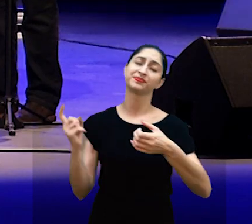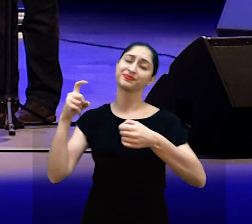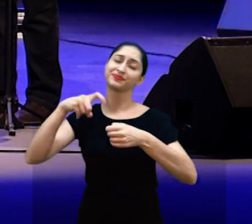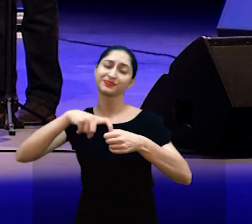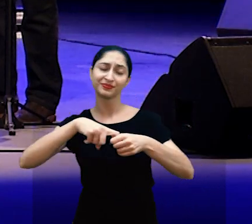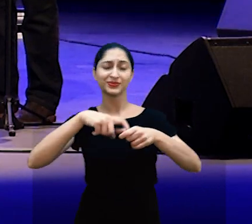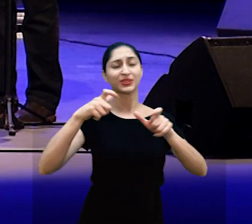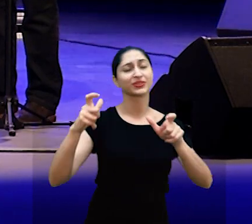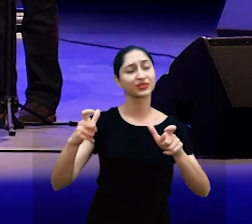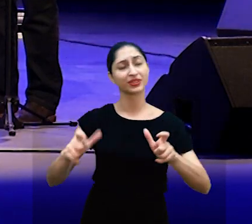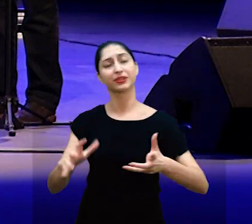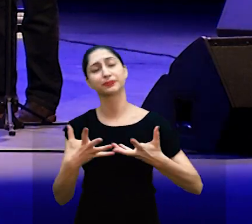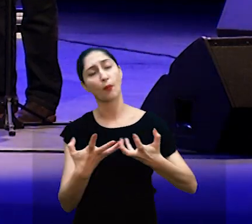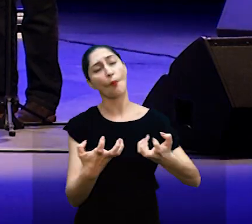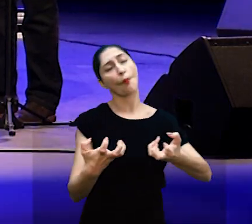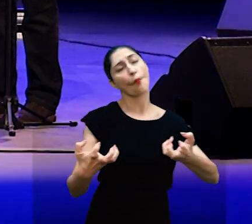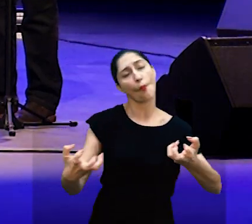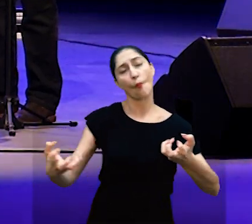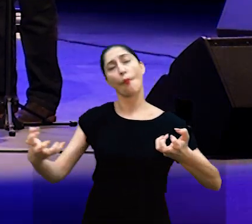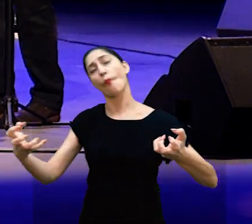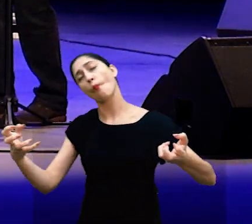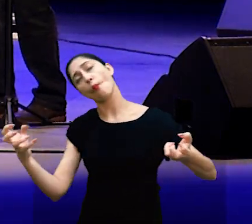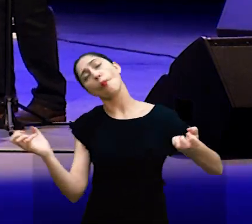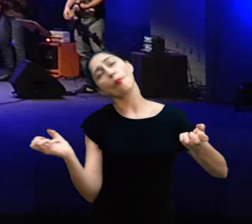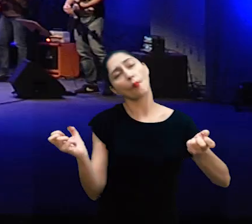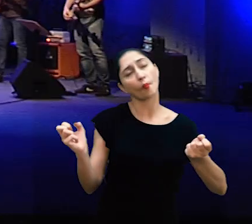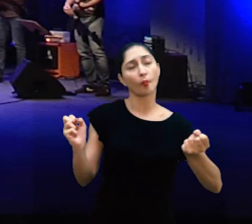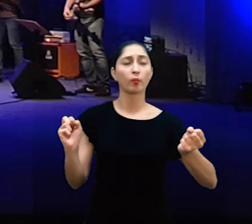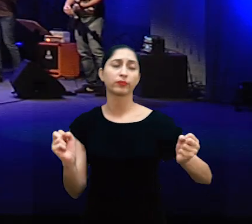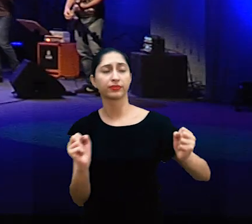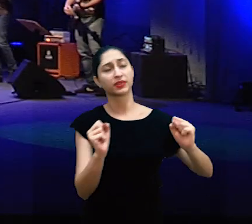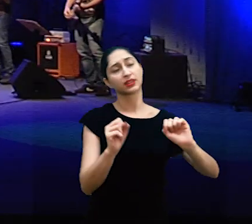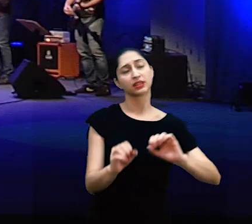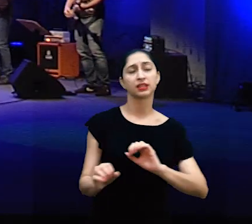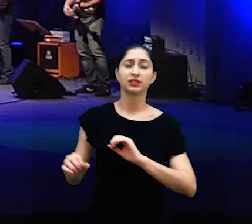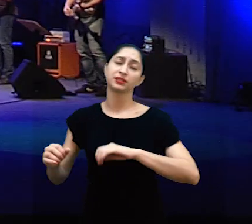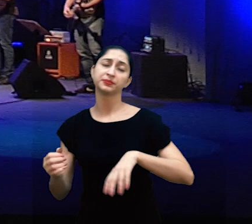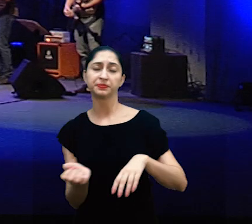eu voltar pro meu sertão.